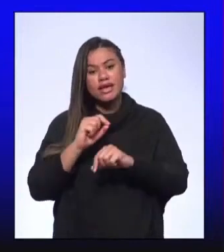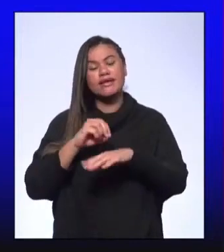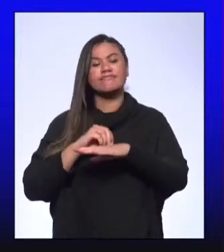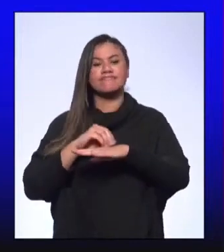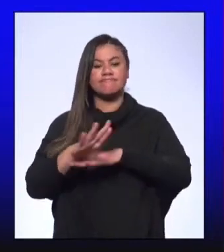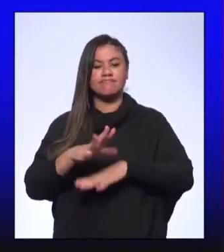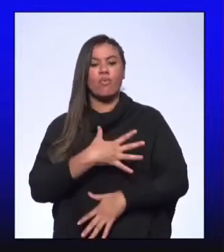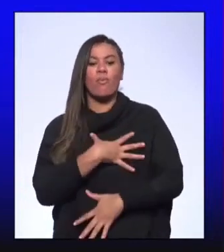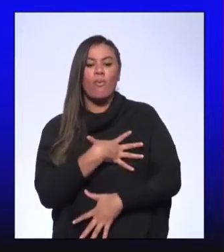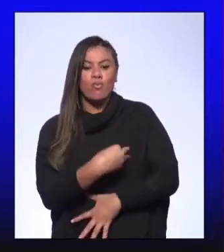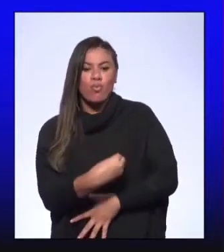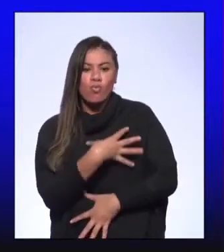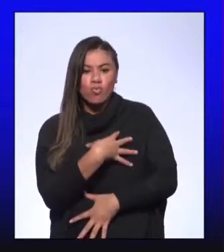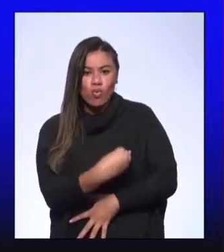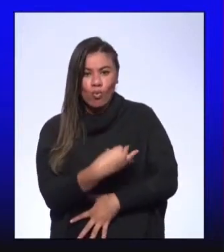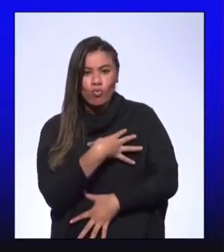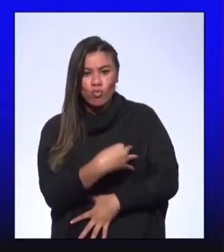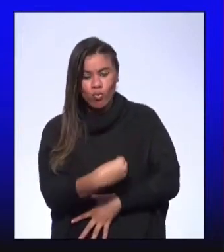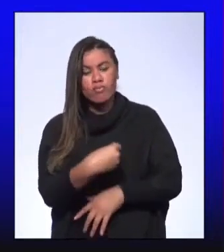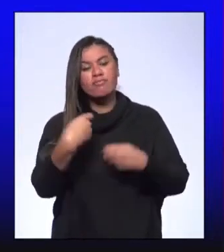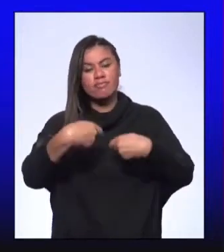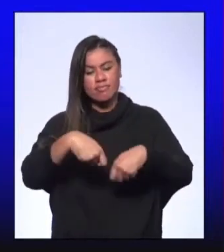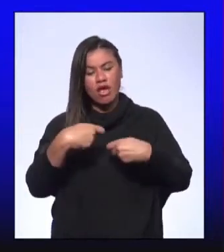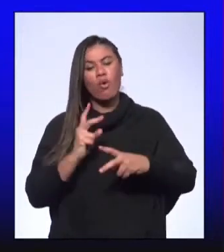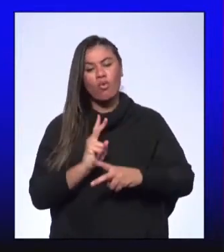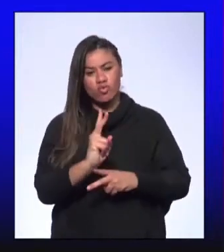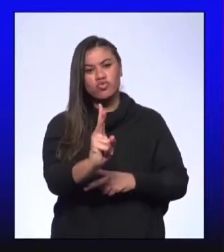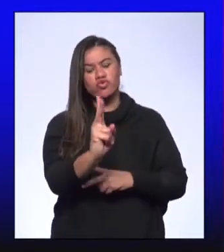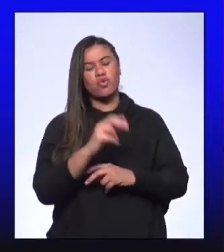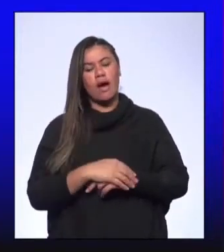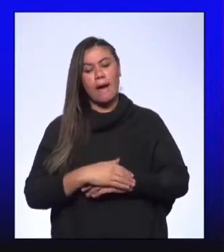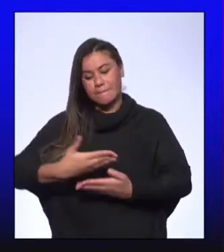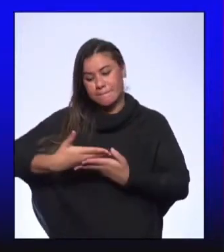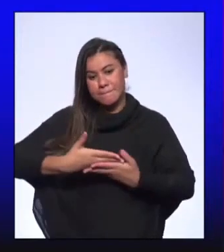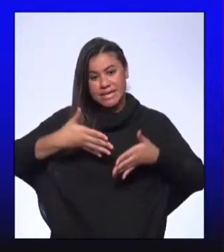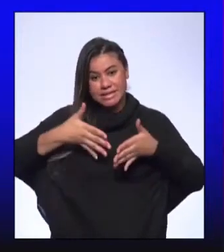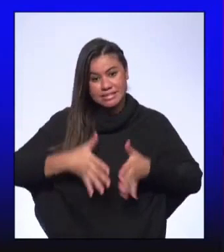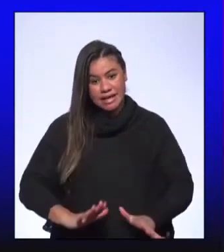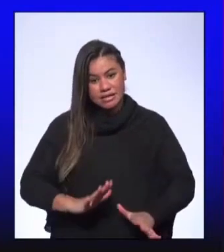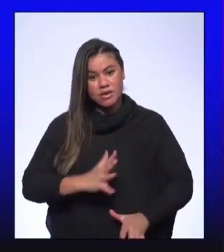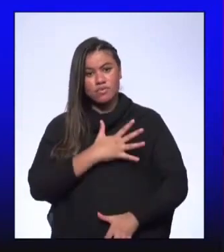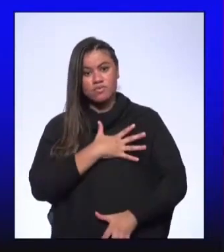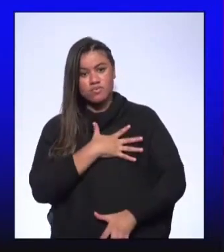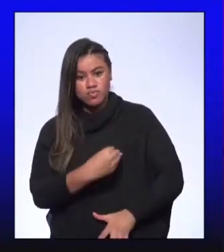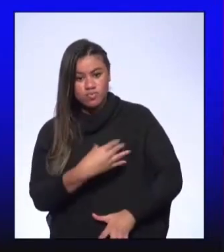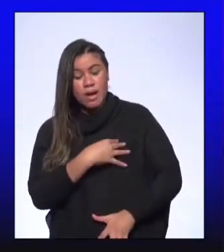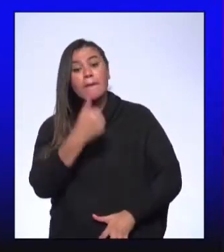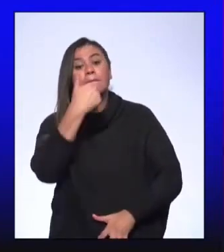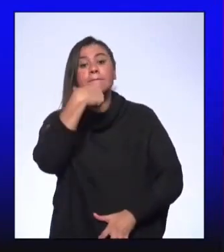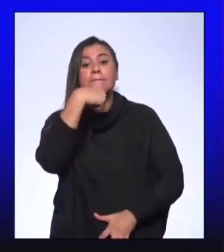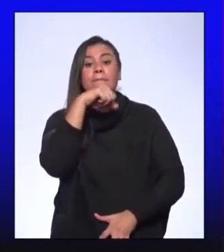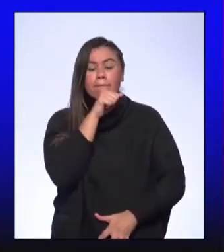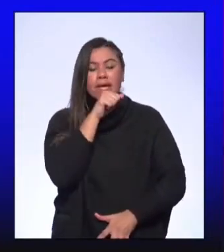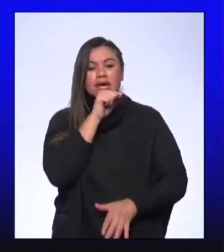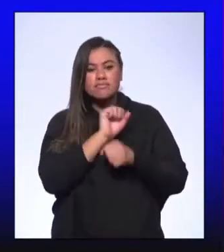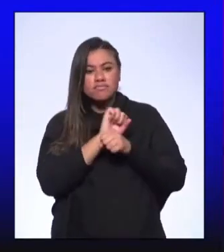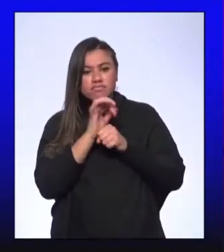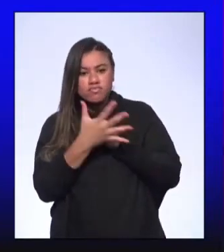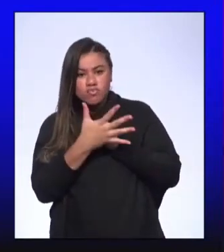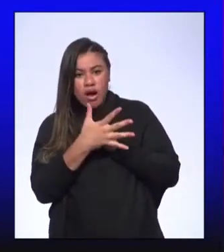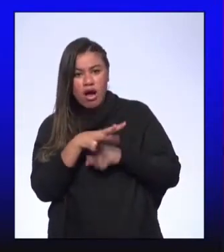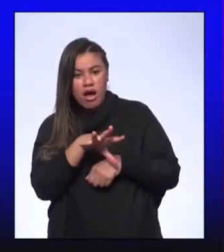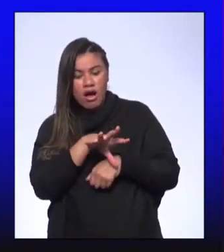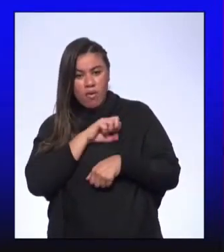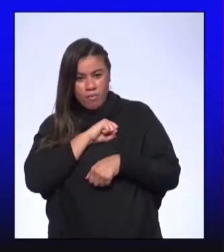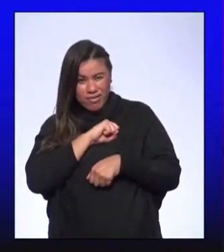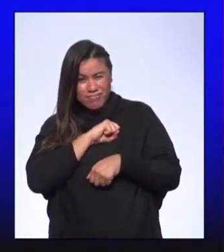que o aleitamento materno deve ser mantido para esses recém-nascidos de mães com Covid-19, claro, desde que a mãe tenha condições